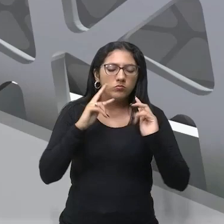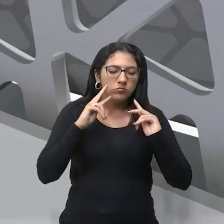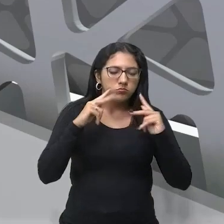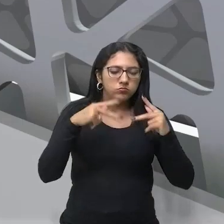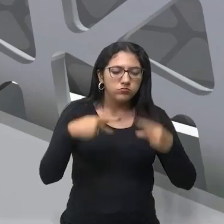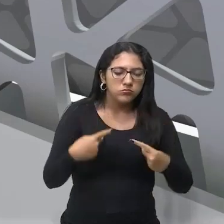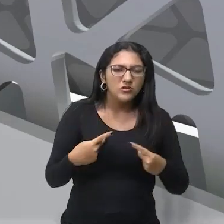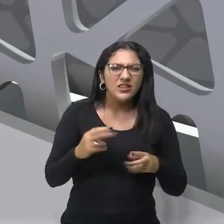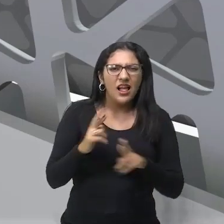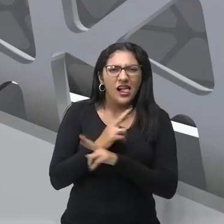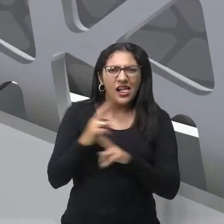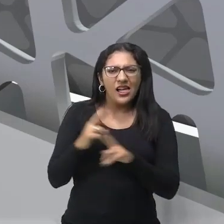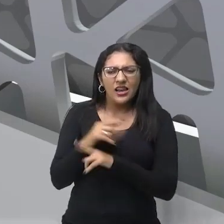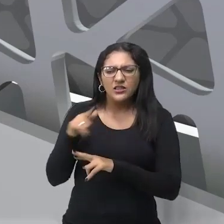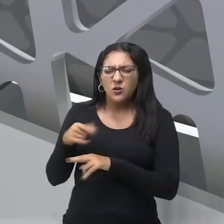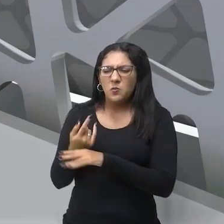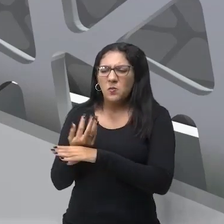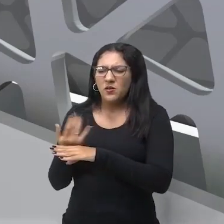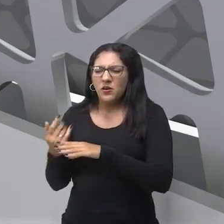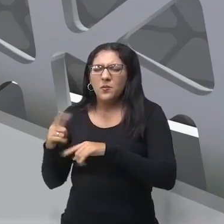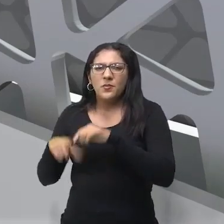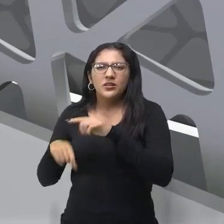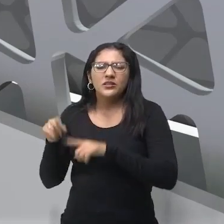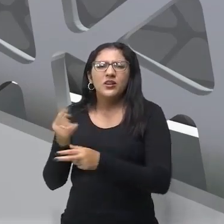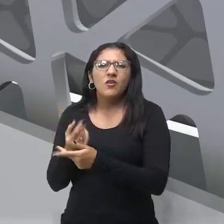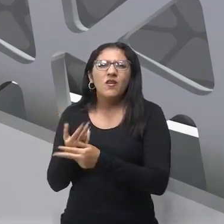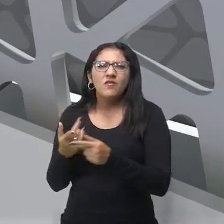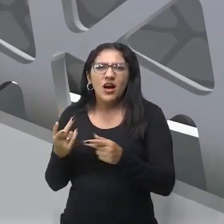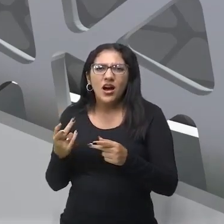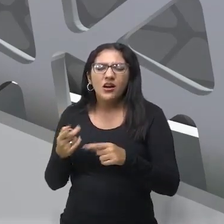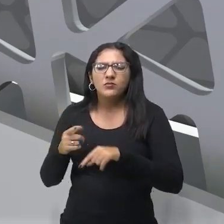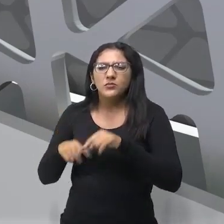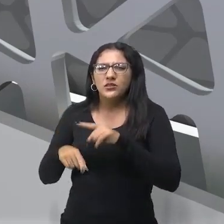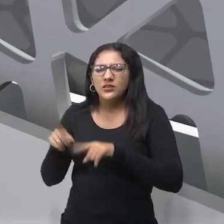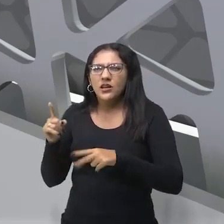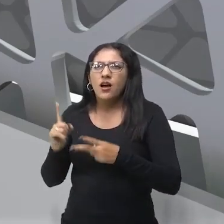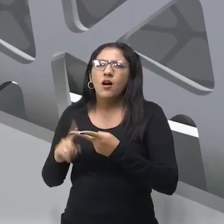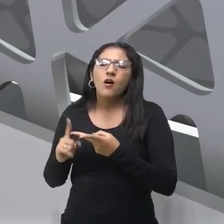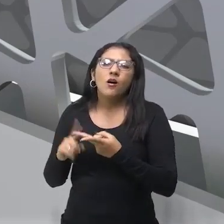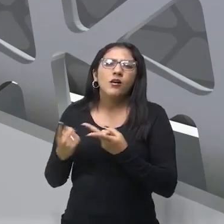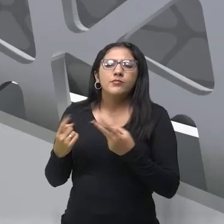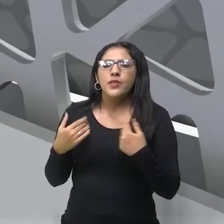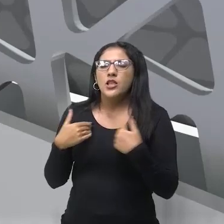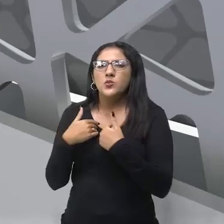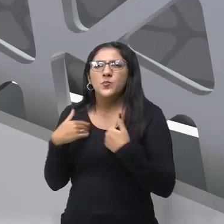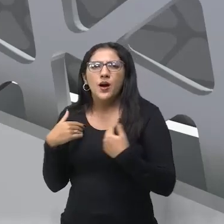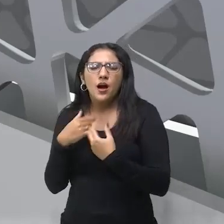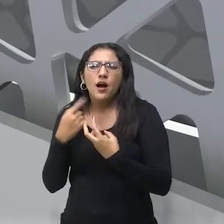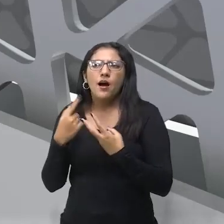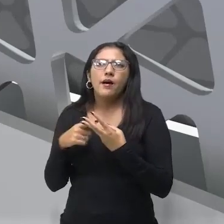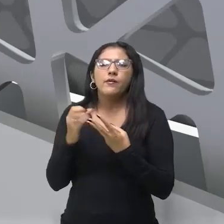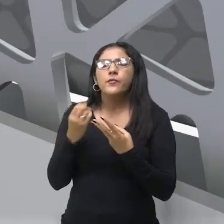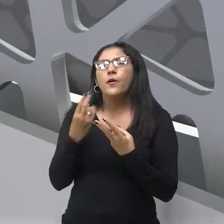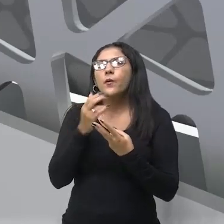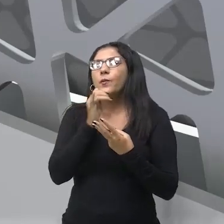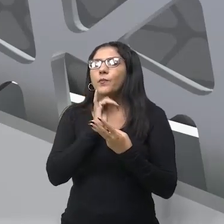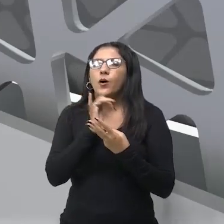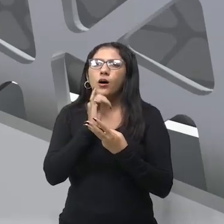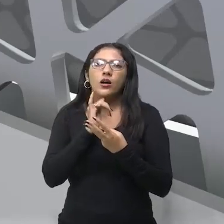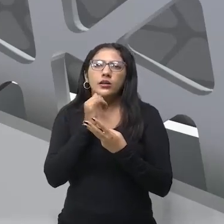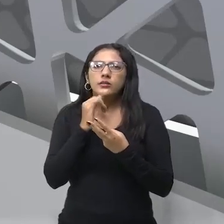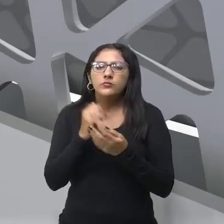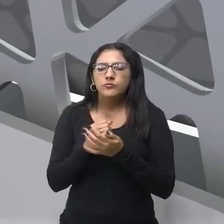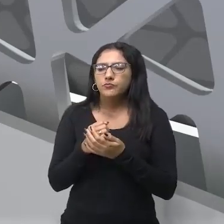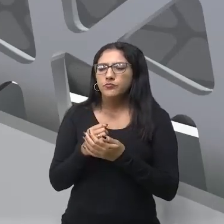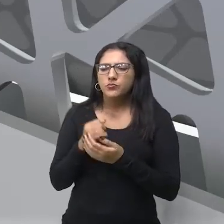que são próprias dos seres humanos a seres que não são humanos, sejam eles objetos, sejam eles animais ou,